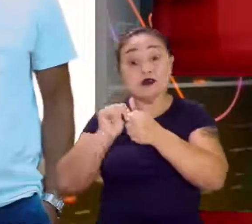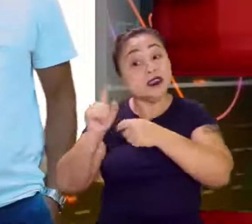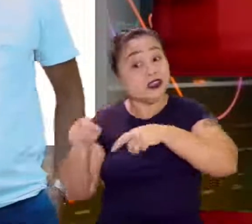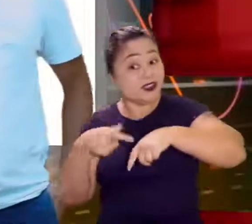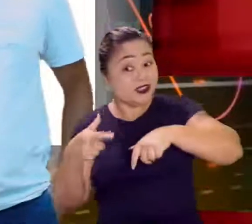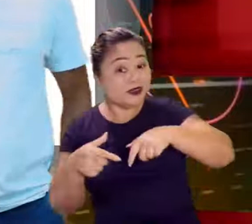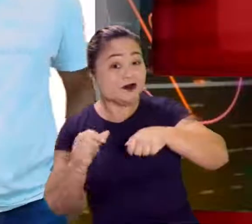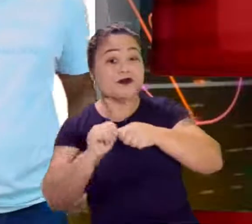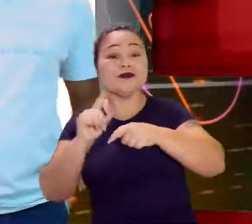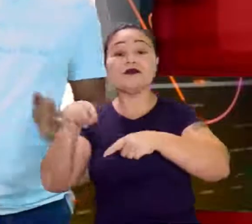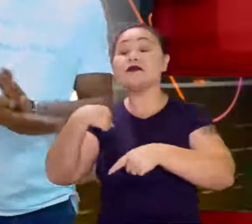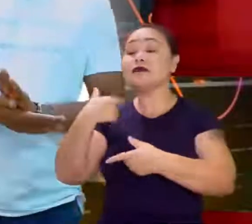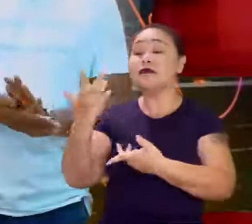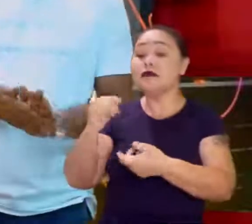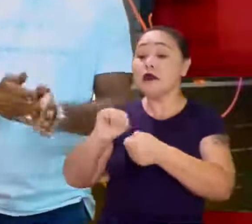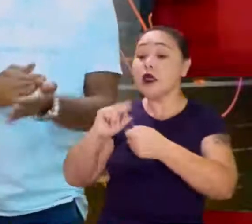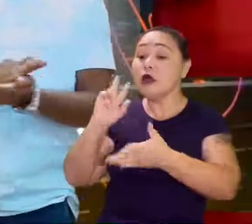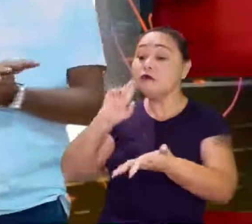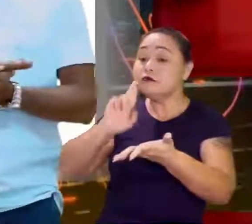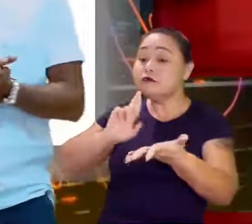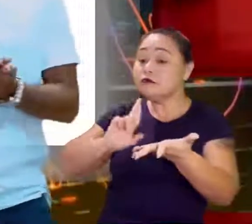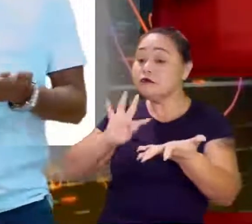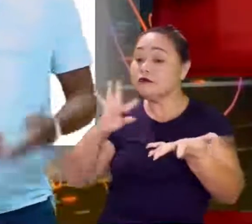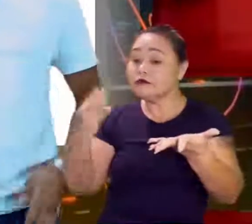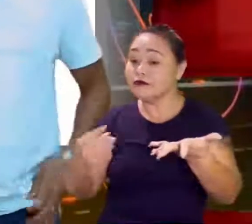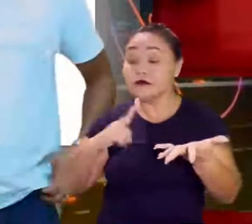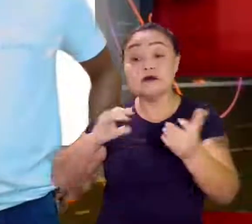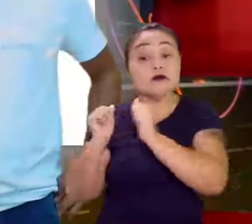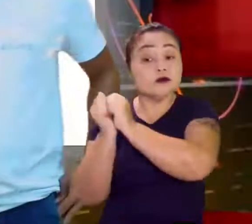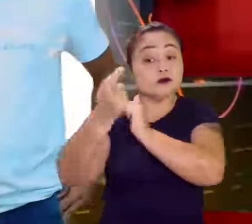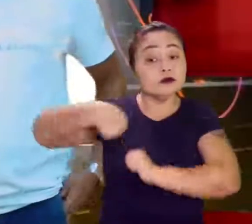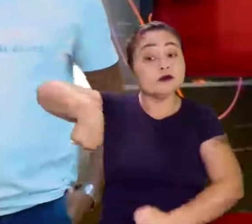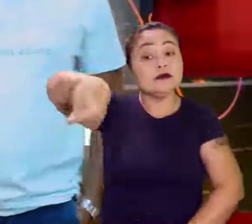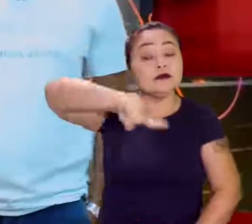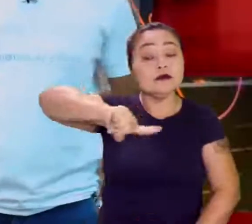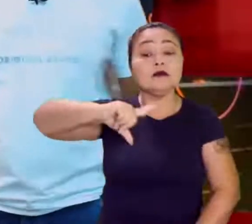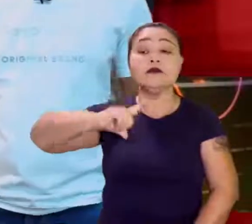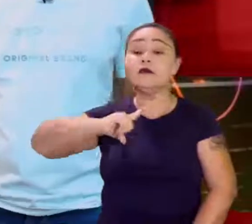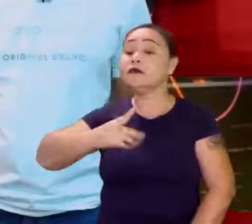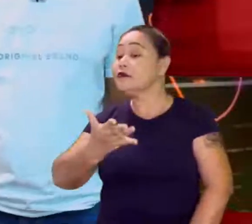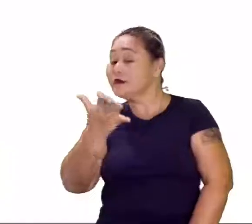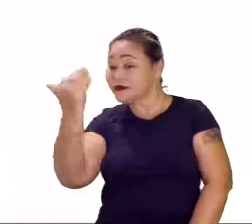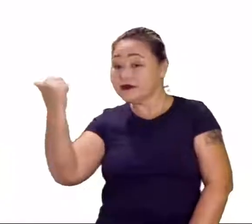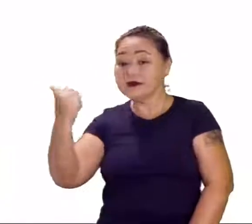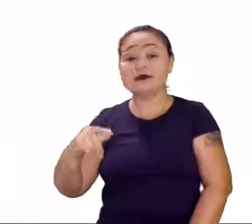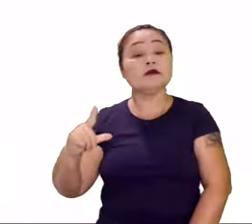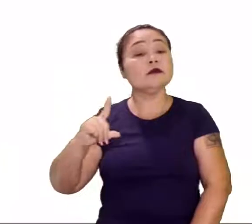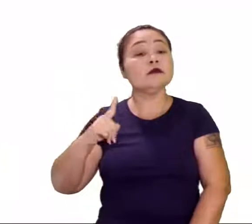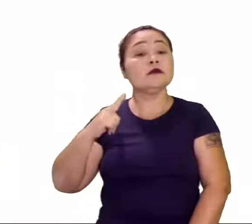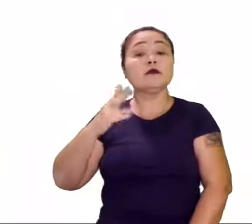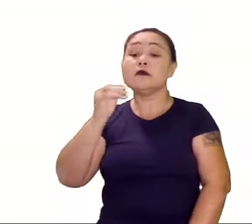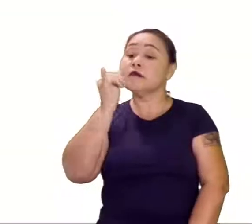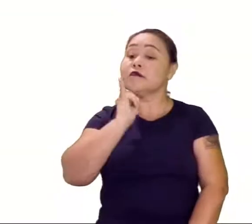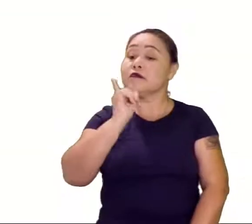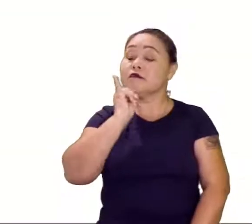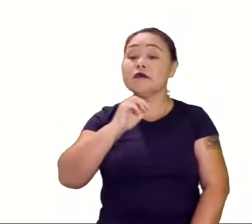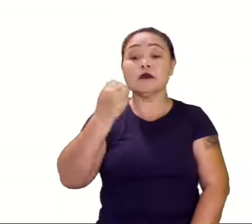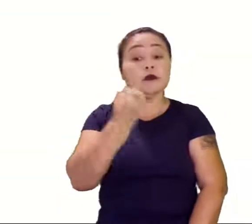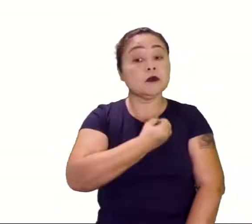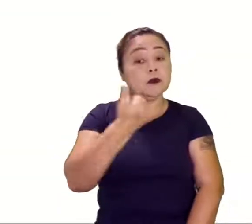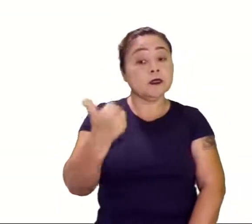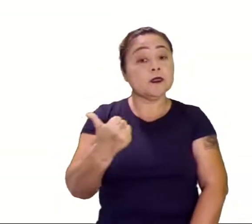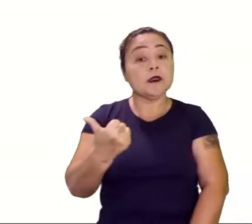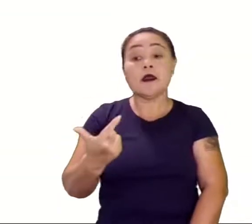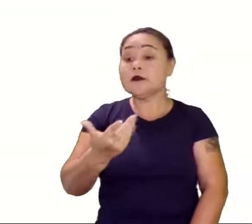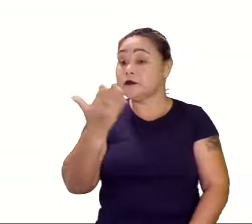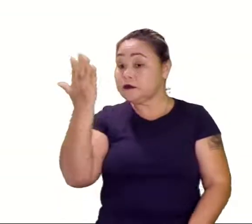joga de ladinho. E nós vamos resolver tudinho junto com vocês. Vamos aos exemplos então, olha lá. No exemplo de número 1,